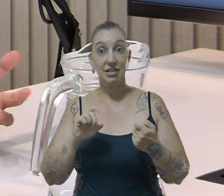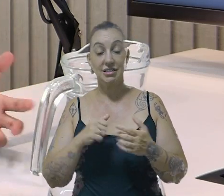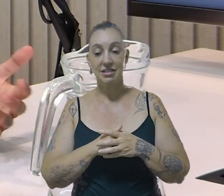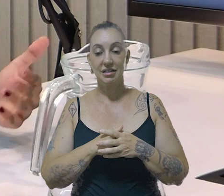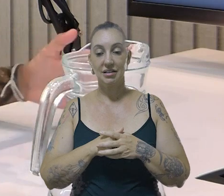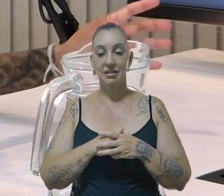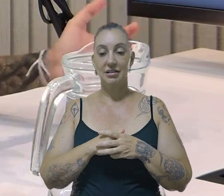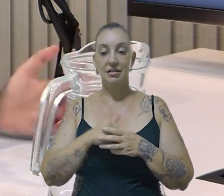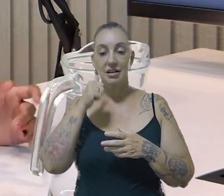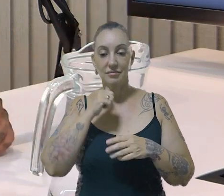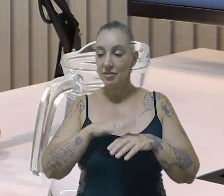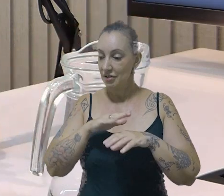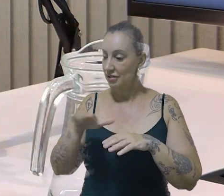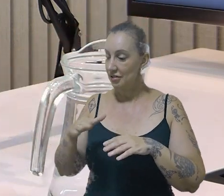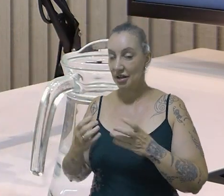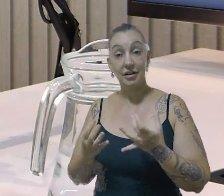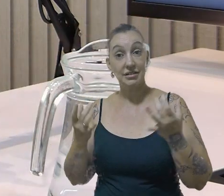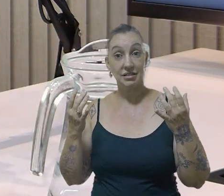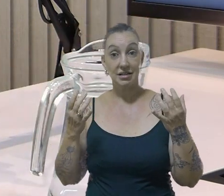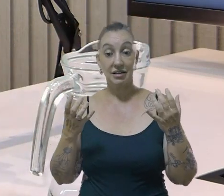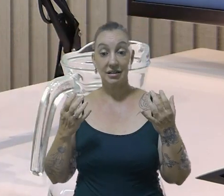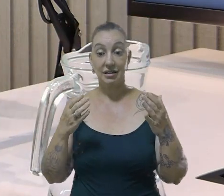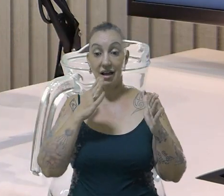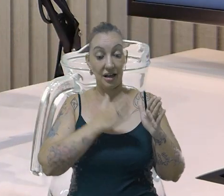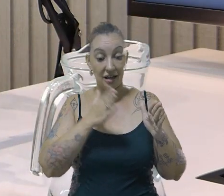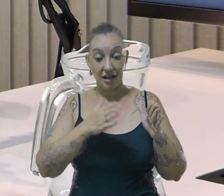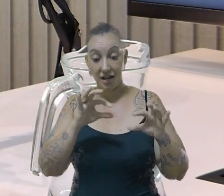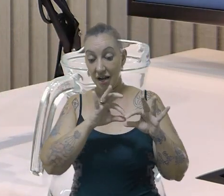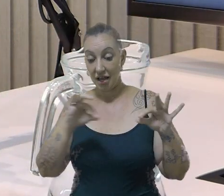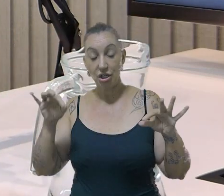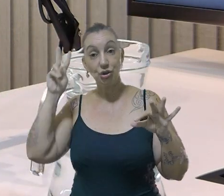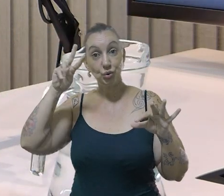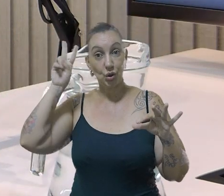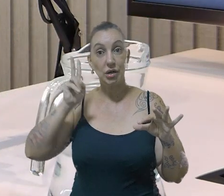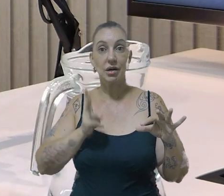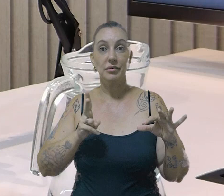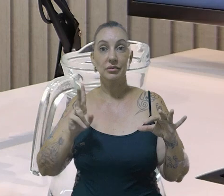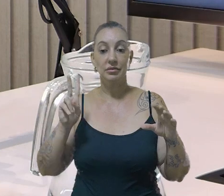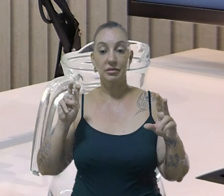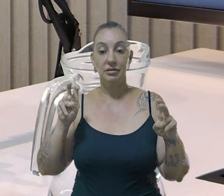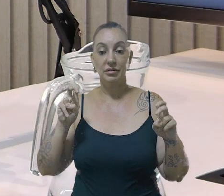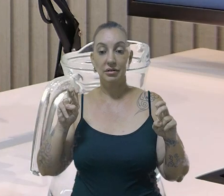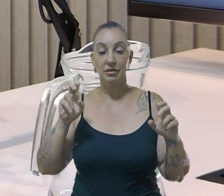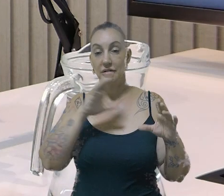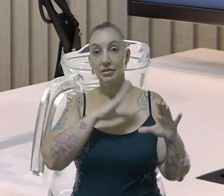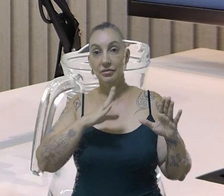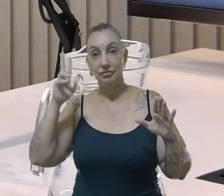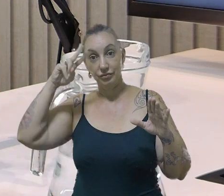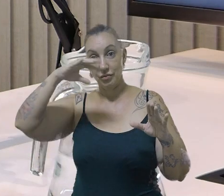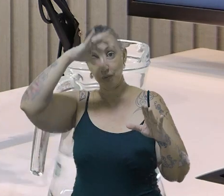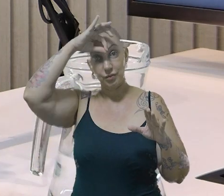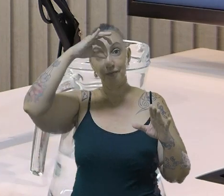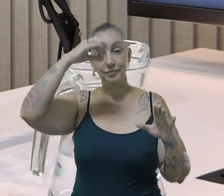as meninas manipulam elas que acendem que é essa linha do tempo histórica mesmo sobre a história da vulva na na humanidade assim